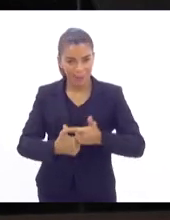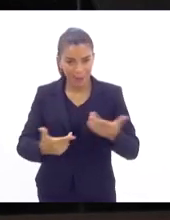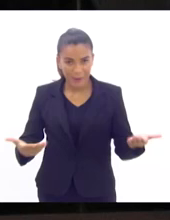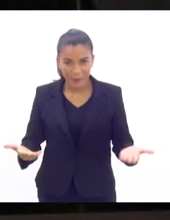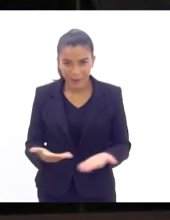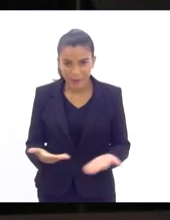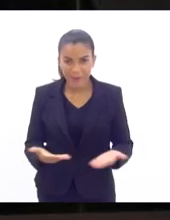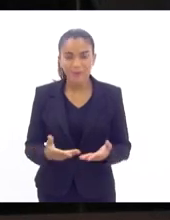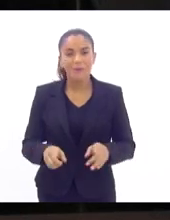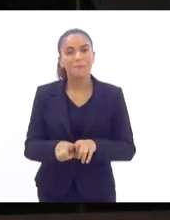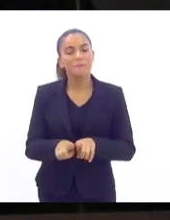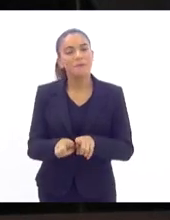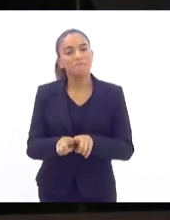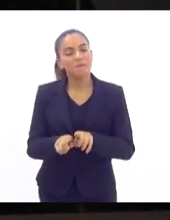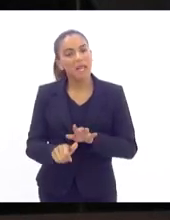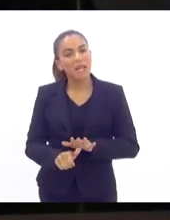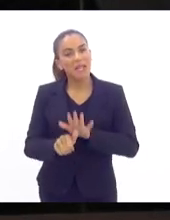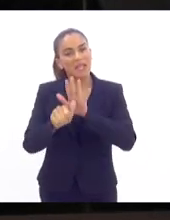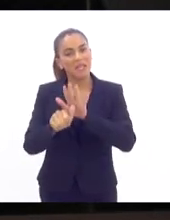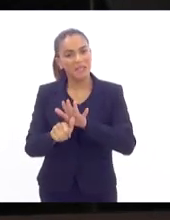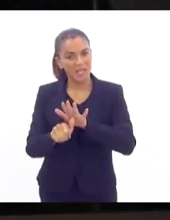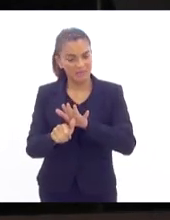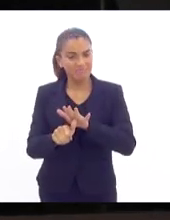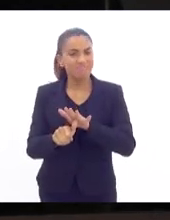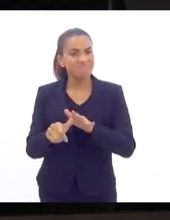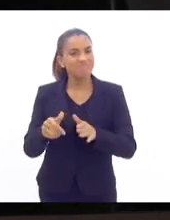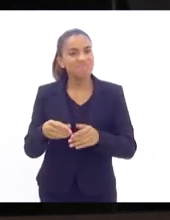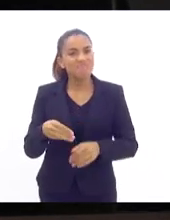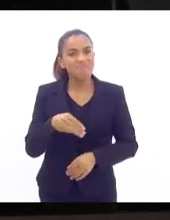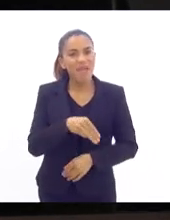Paulo, esse grande mestre,